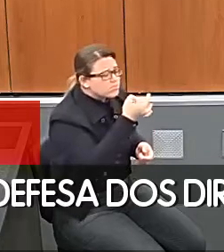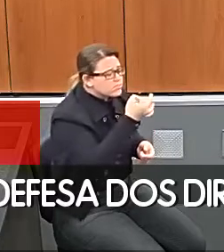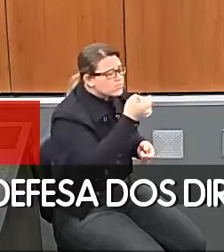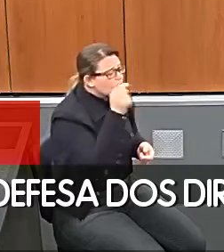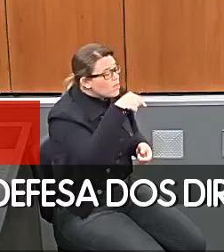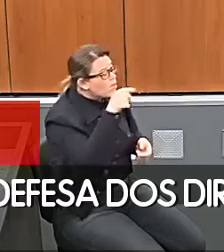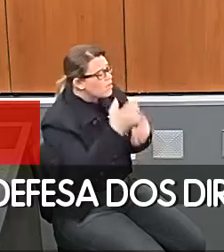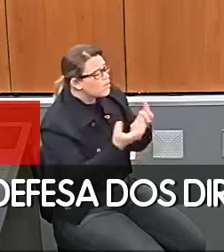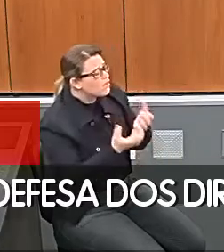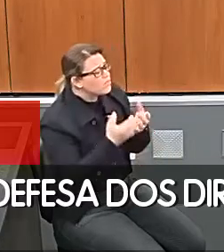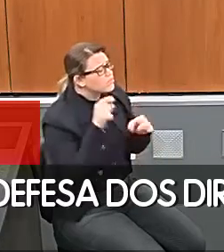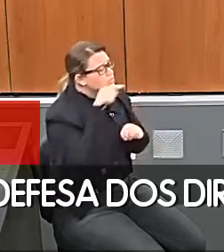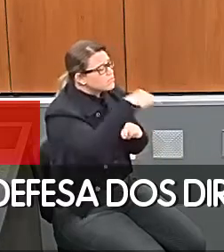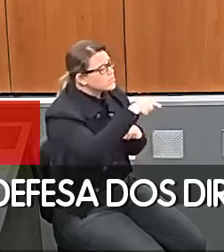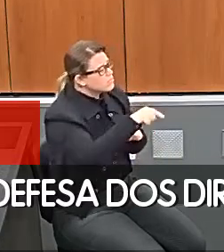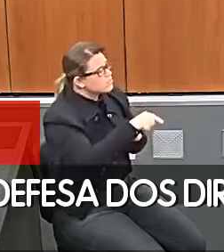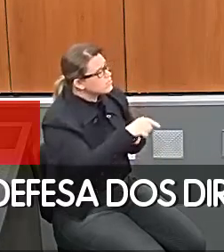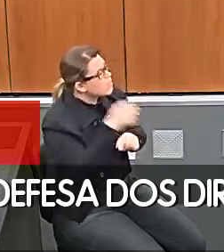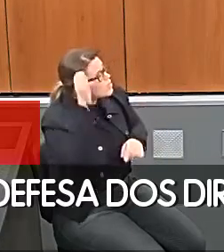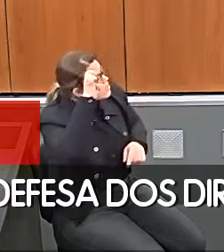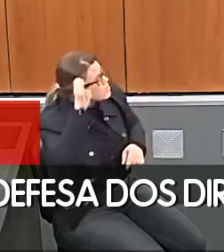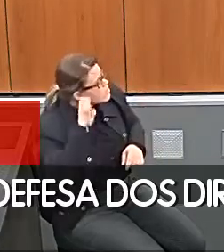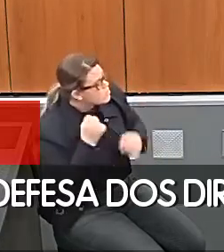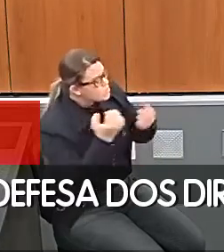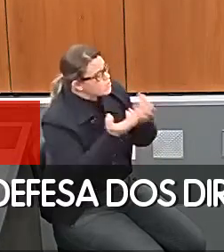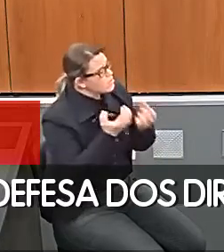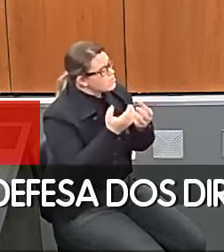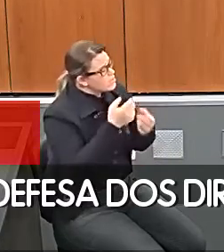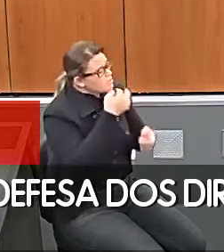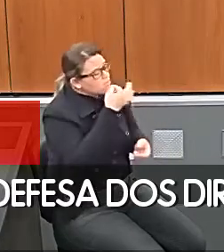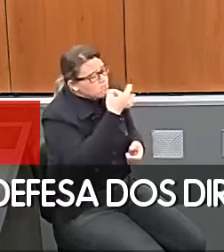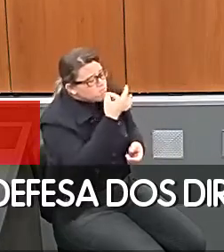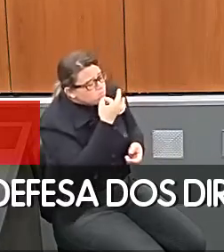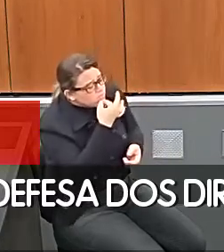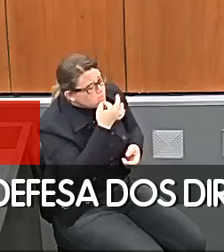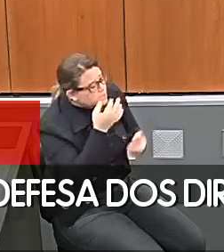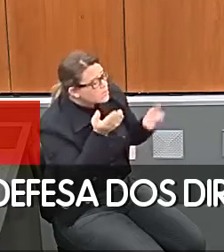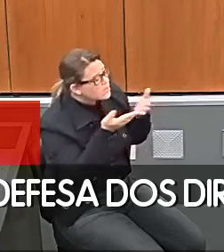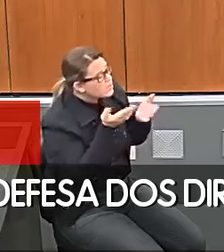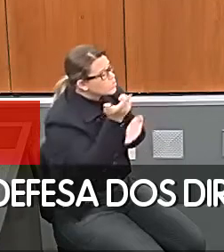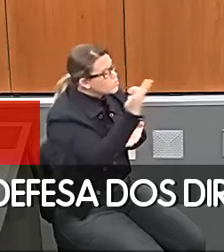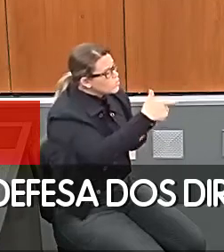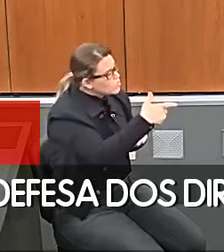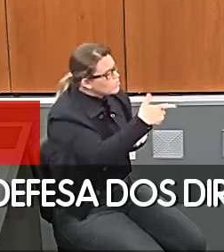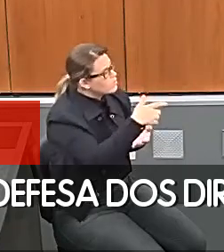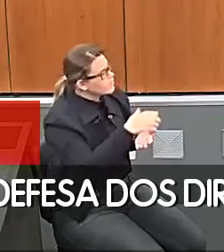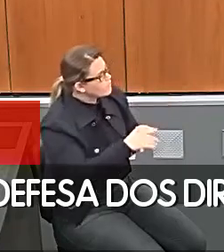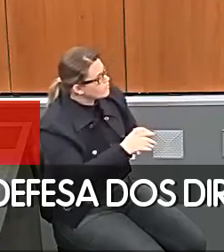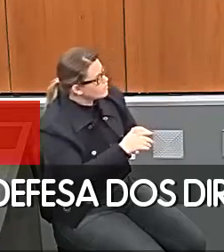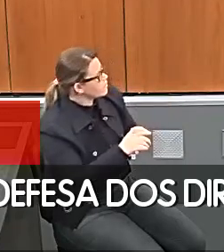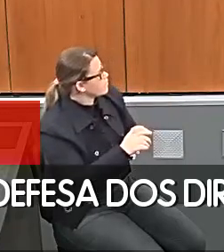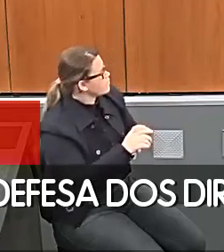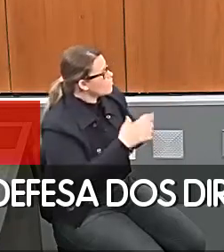isso. Então, vamos voltar a palavra para a Enilza, porque o que nós estamos hoje aqui é ouvir